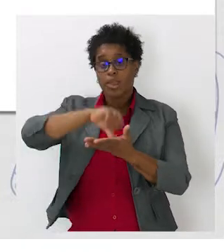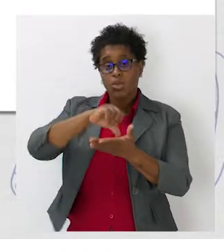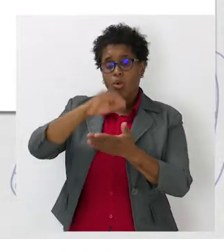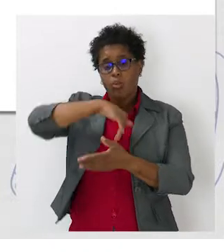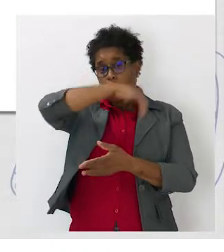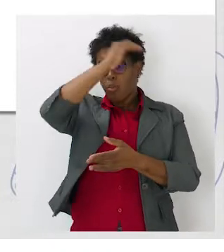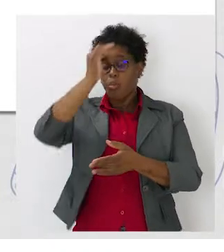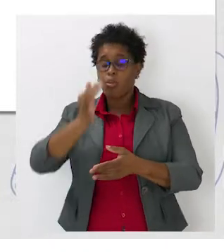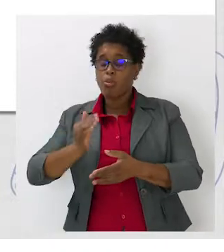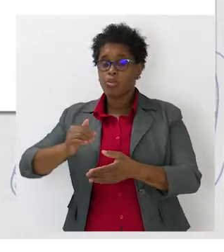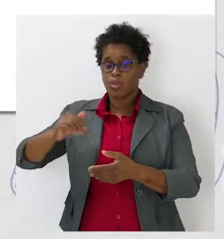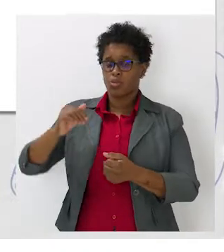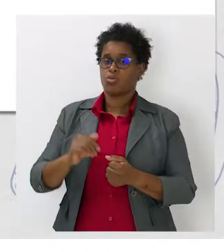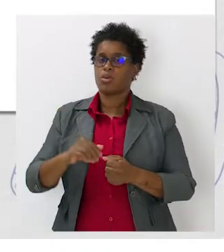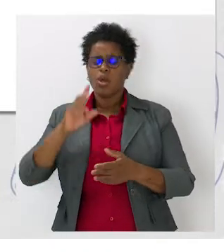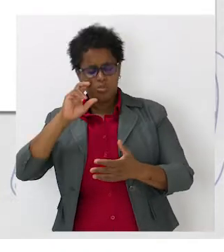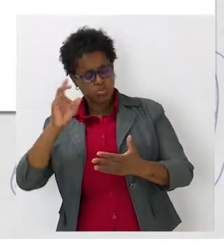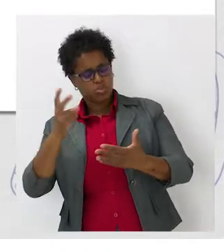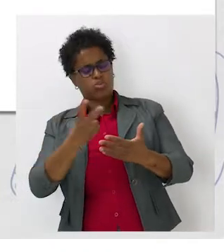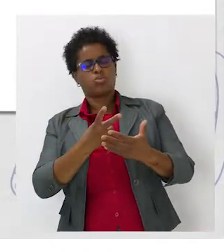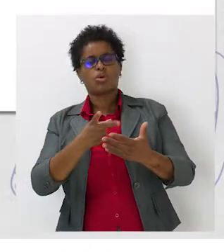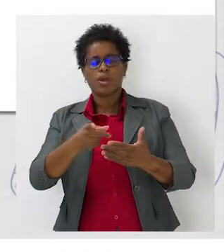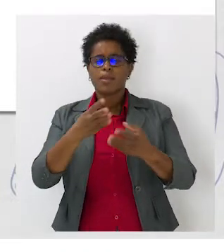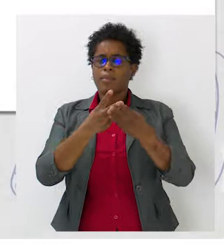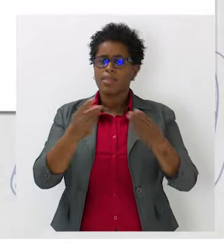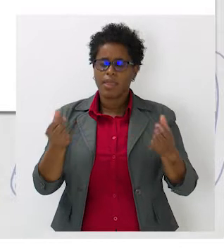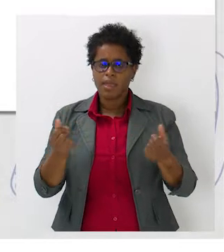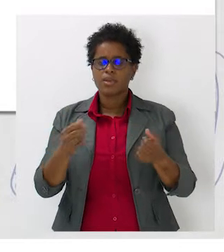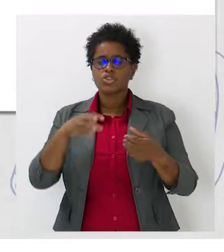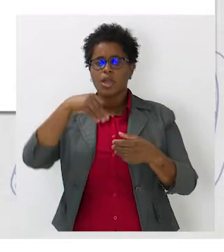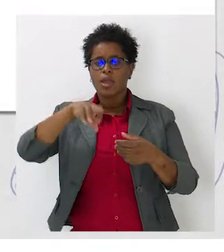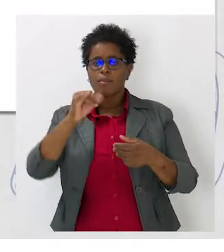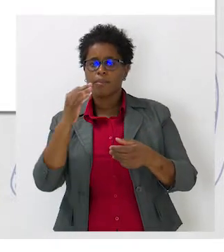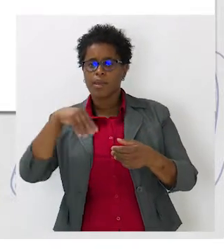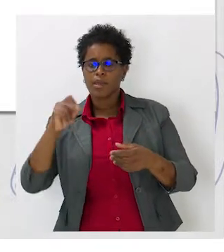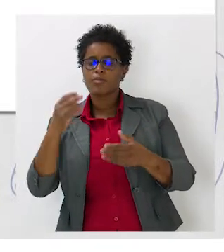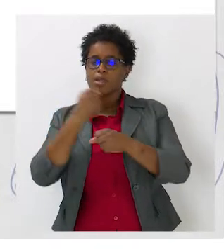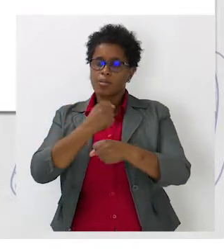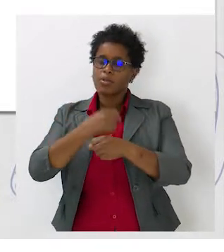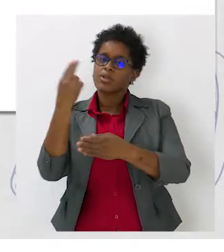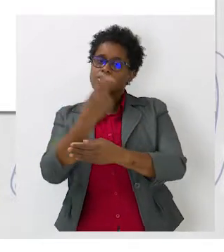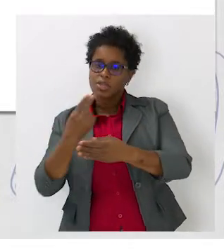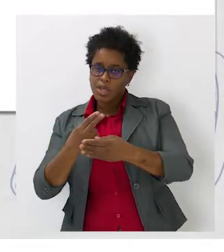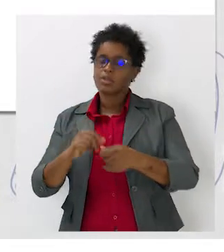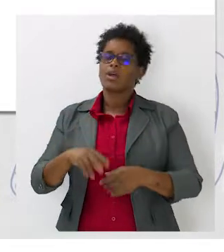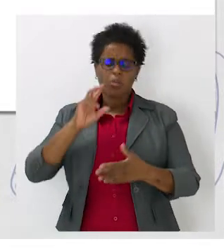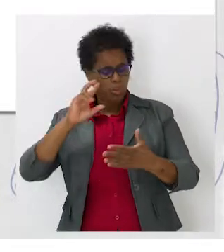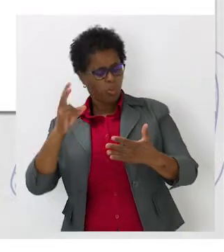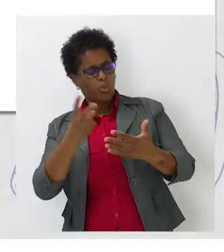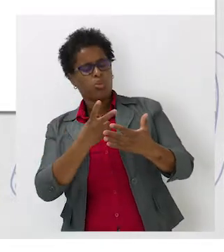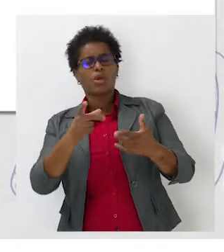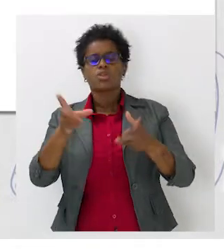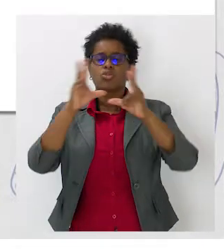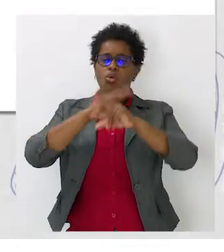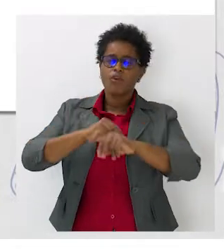território montanhoso e recortado. A procura de matérias-primas para o artesanato. A procura